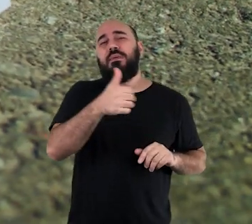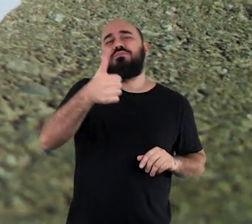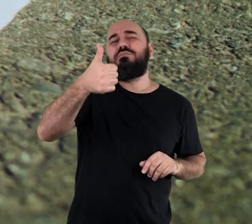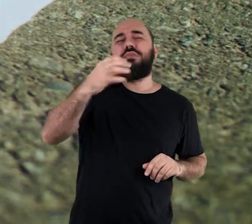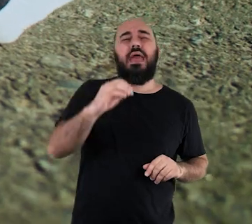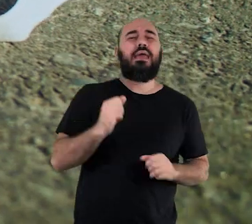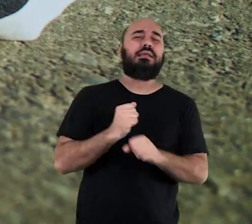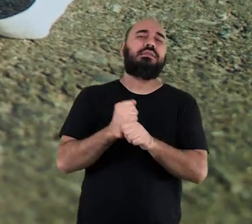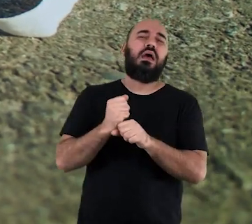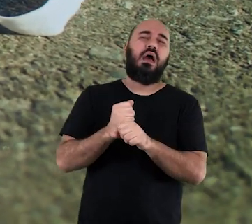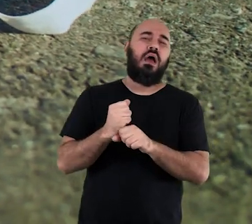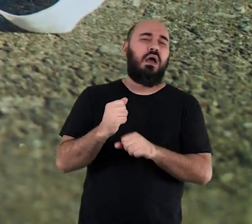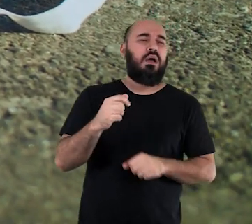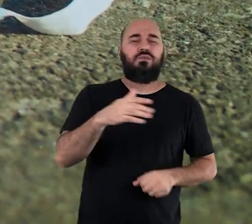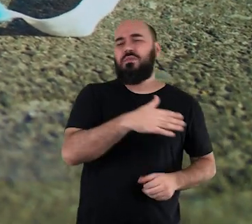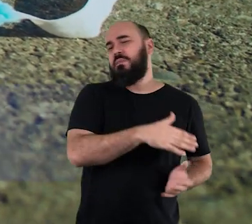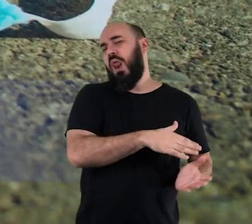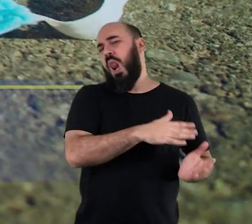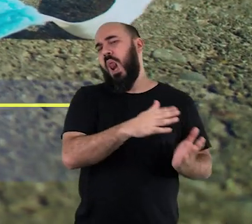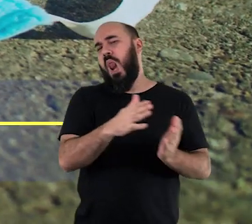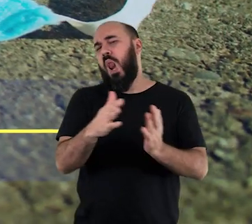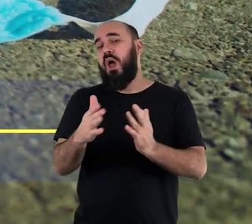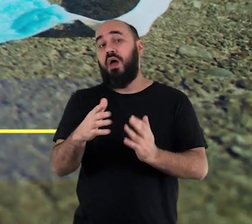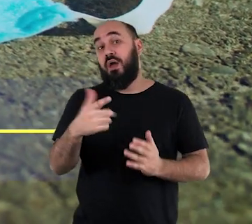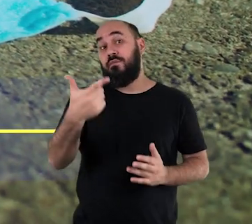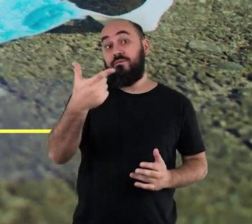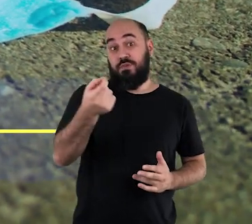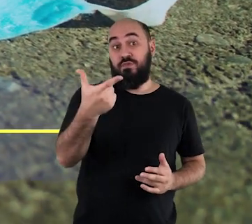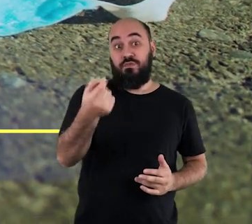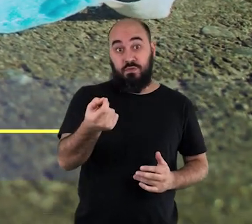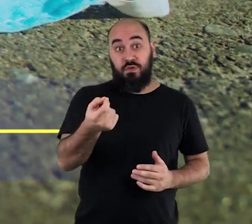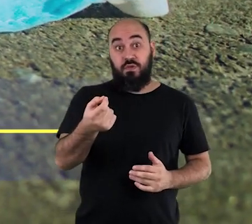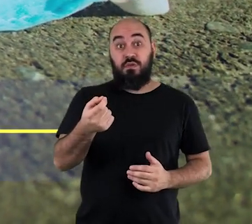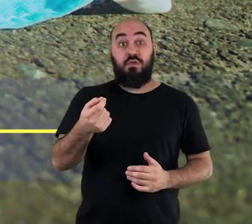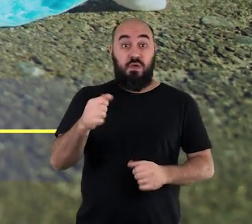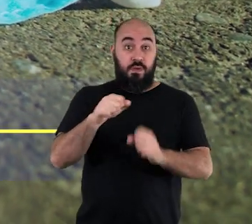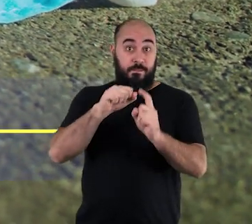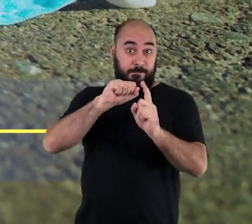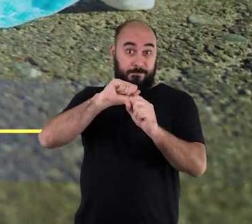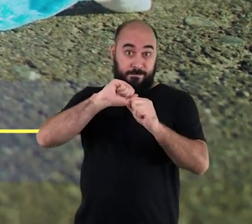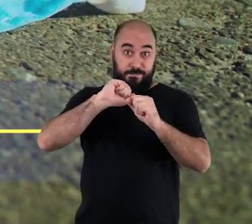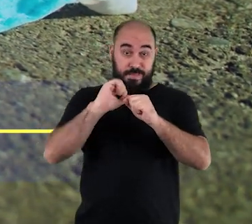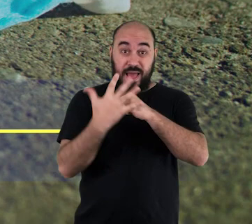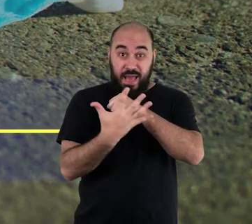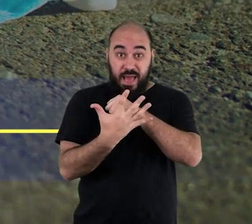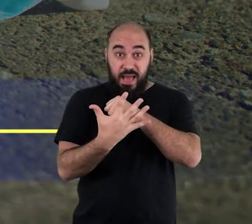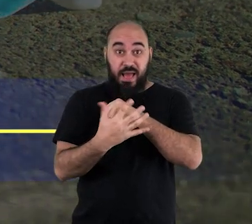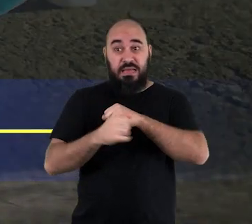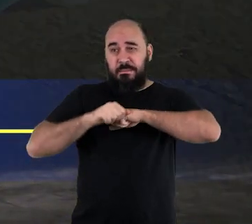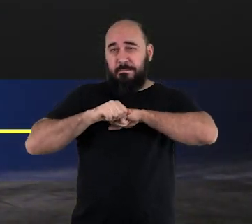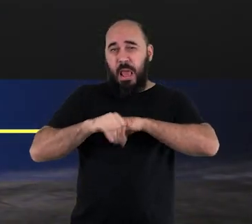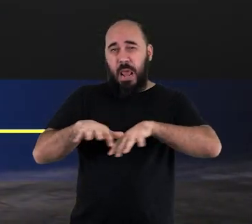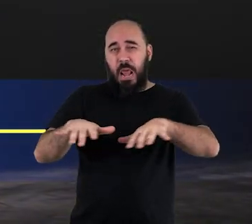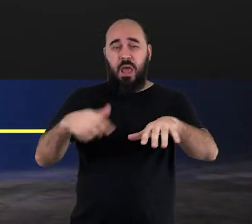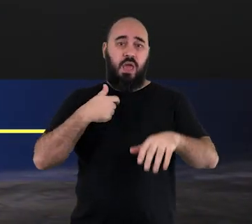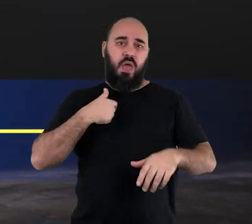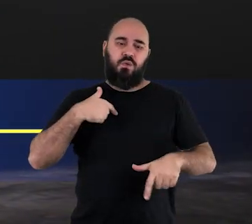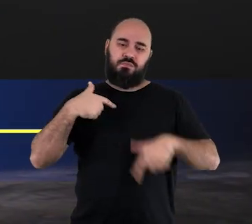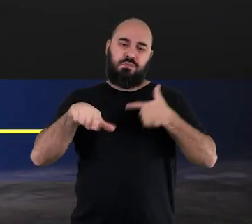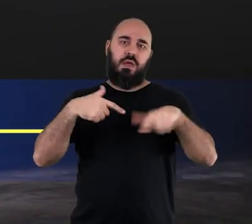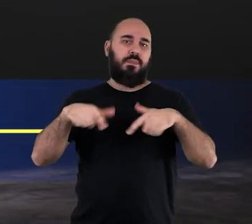ano de 2020, que veio a pandemia. Nesse momento eu perdi meu emprego,